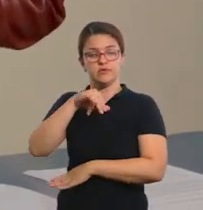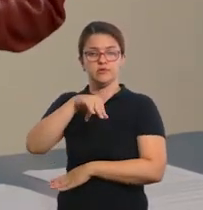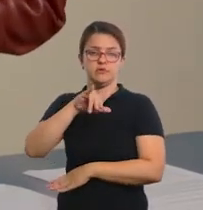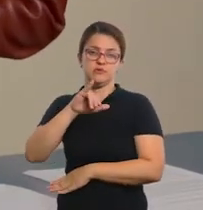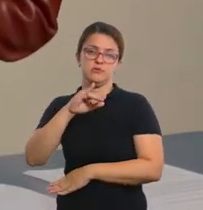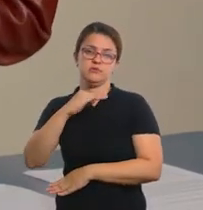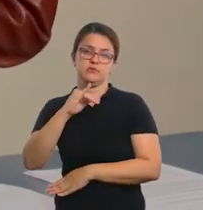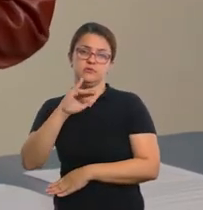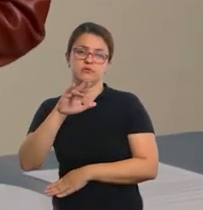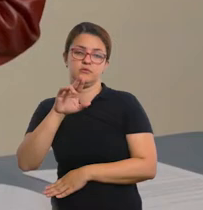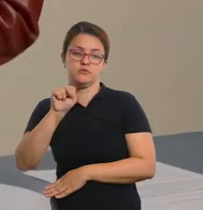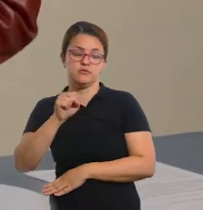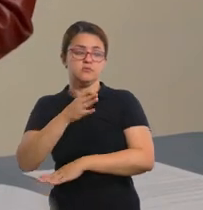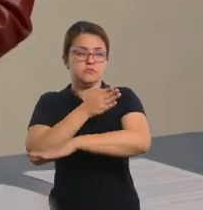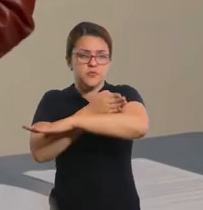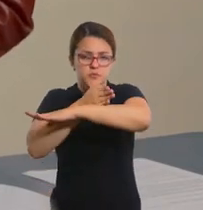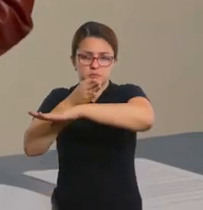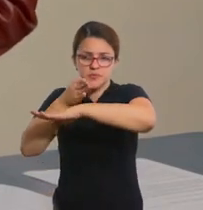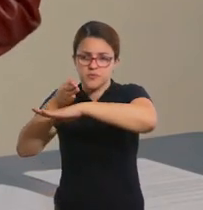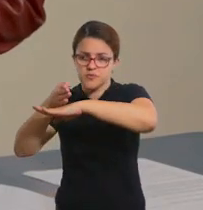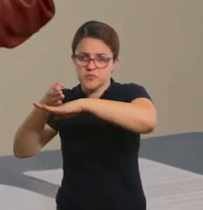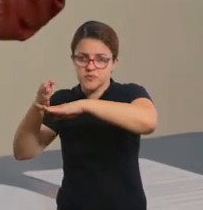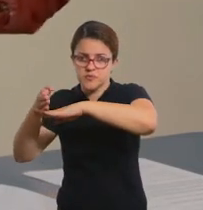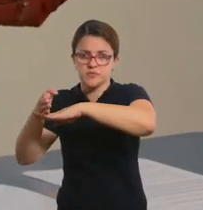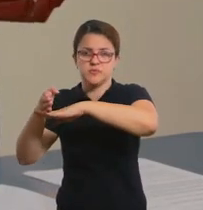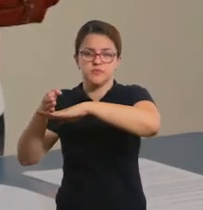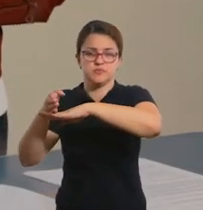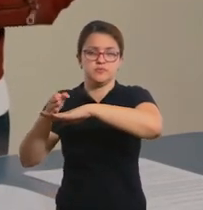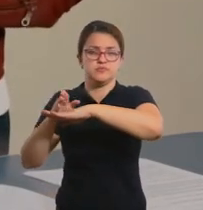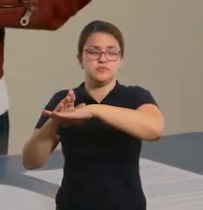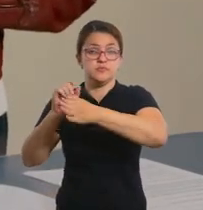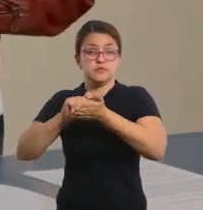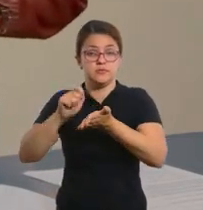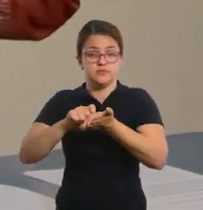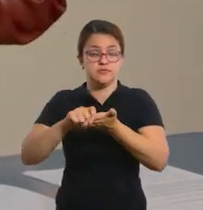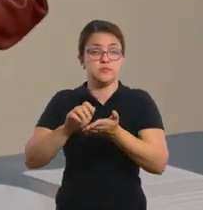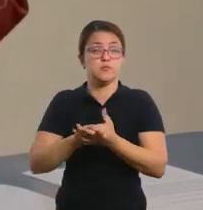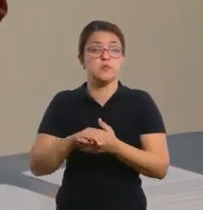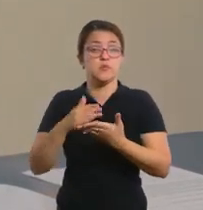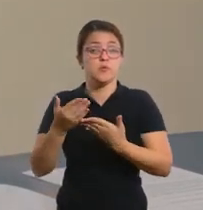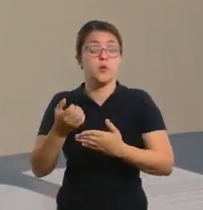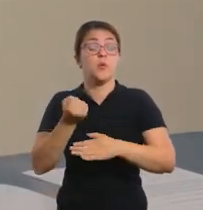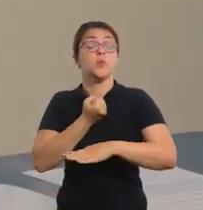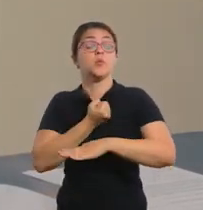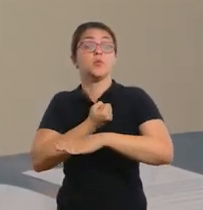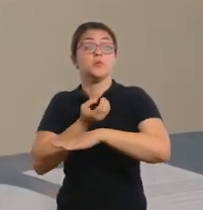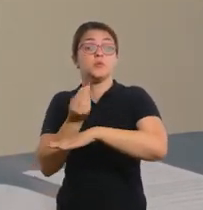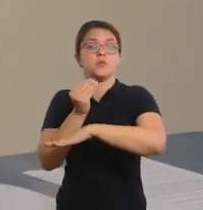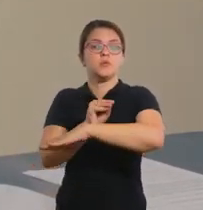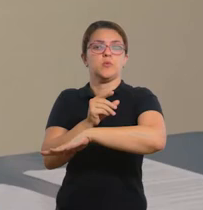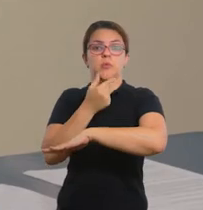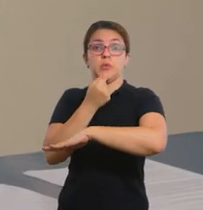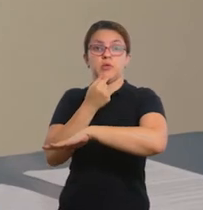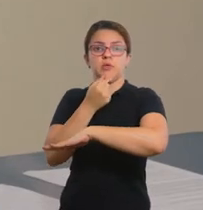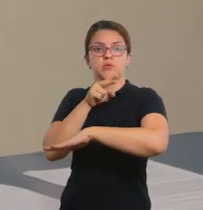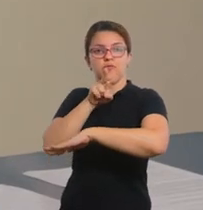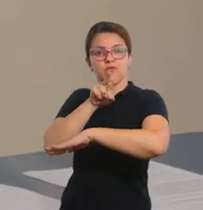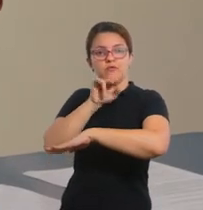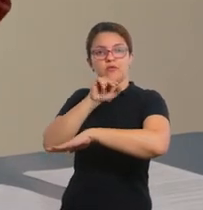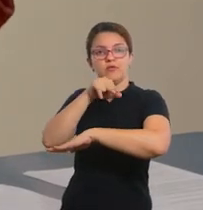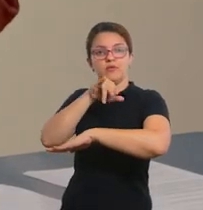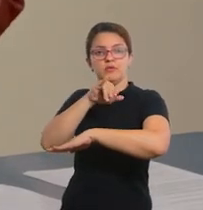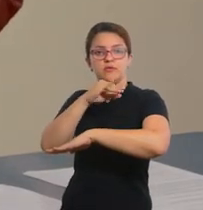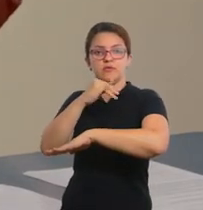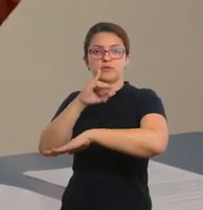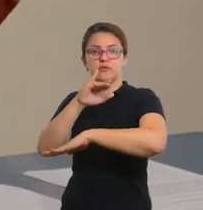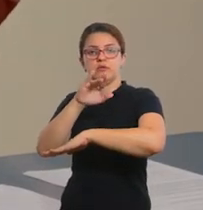a sequência formada pelos números onde estão posicionadas as crianças na reta. Então tem que descobrir qual é o número da posição do Vinícius. Uma